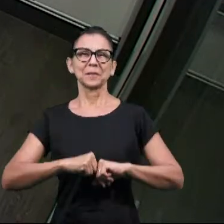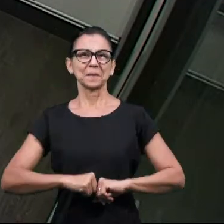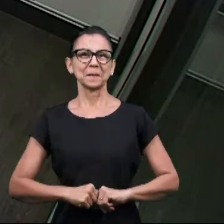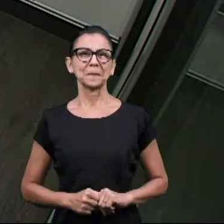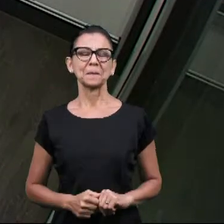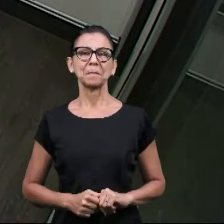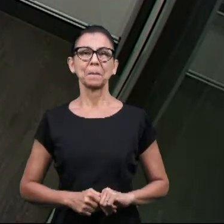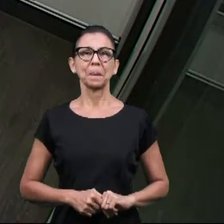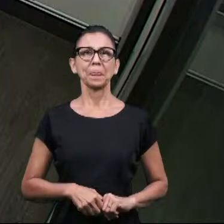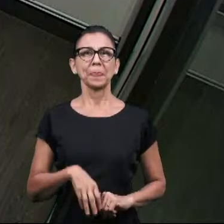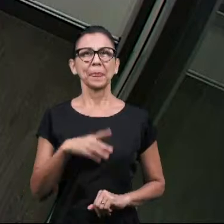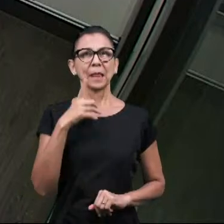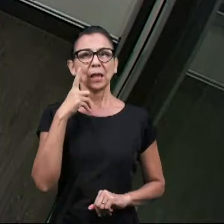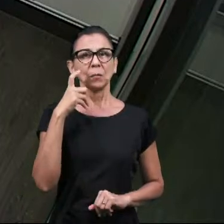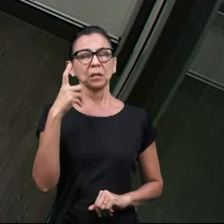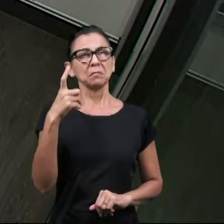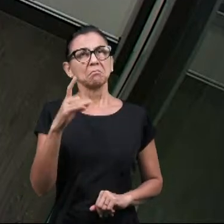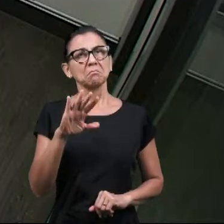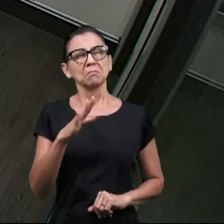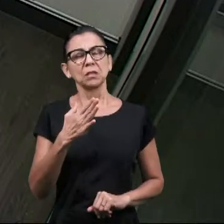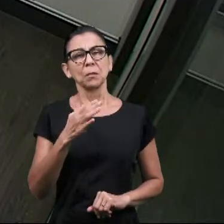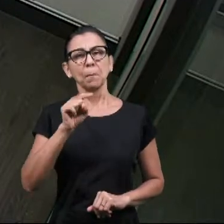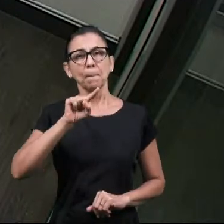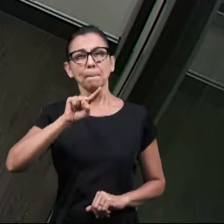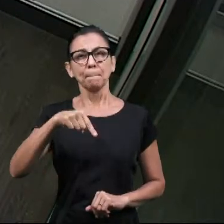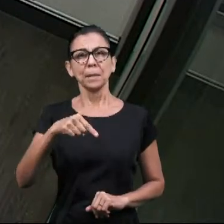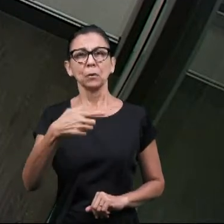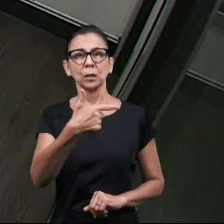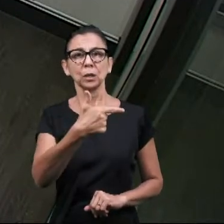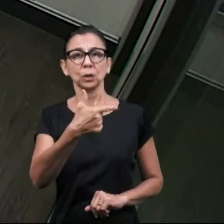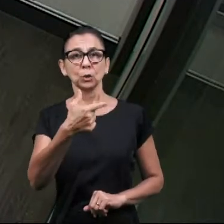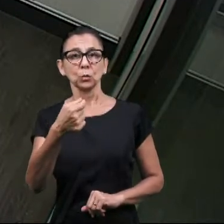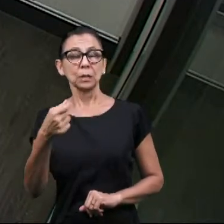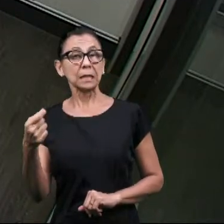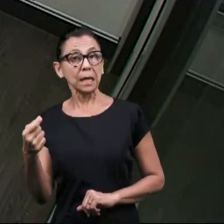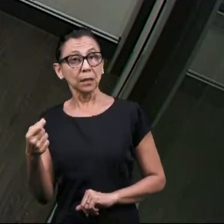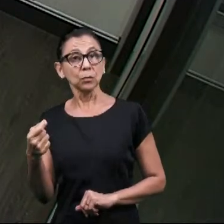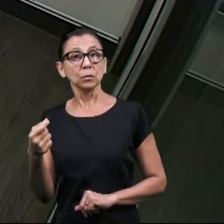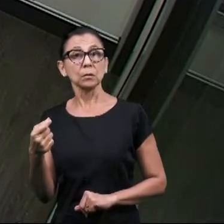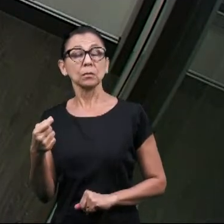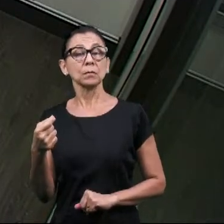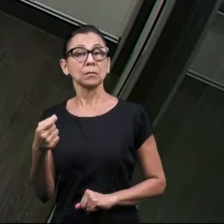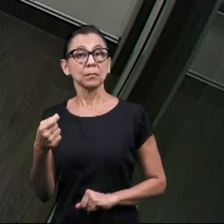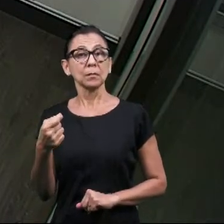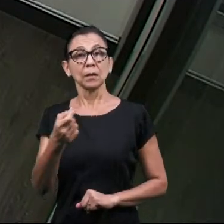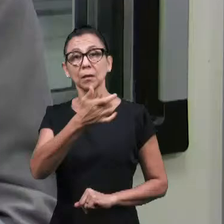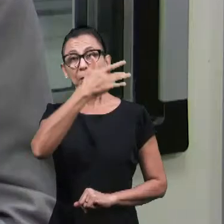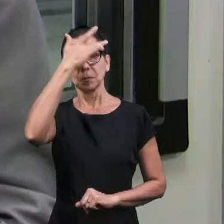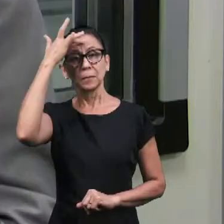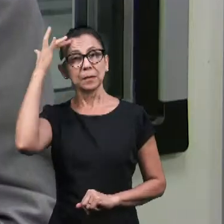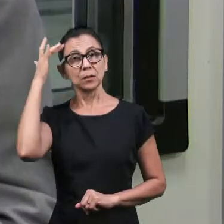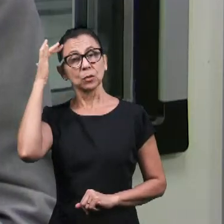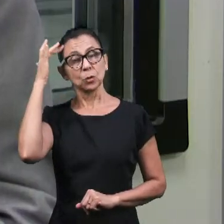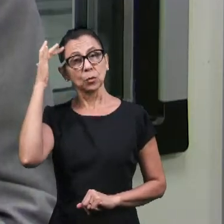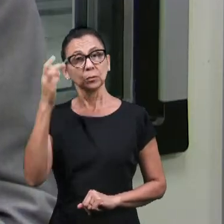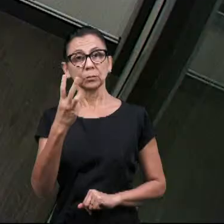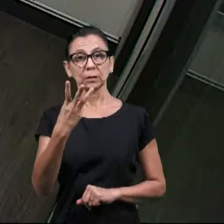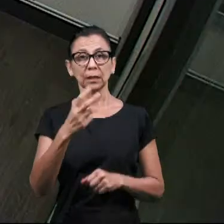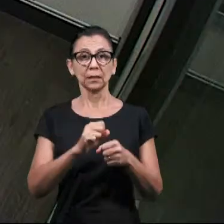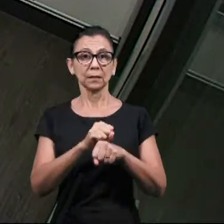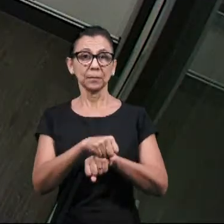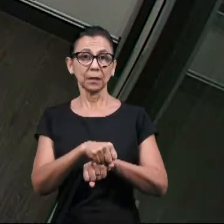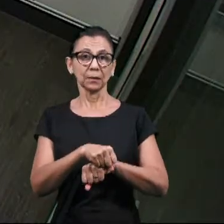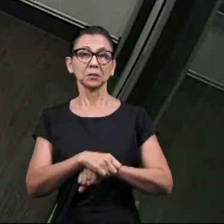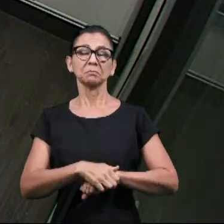uma média de 1.200 participantes nós tivemos em cada evento ali proximadamente cada evento nós tivemos ali no Maranhão